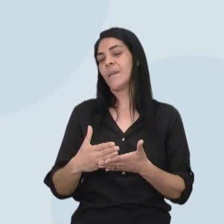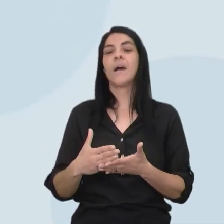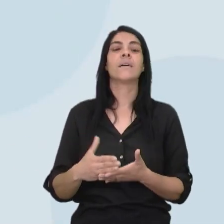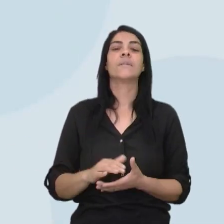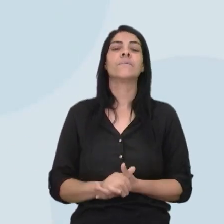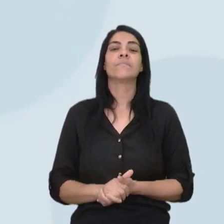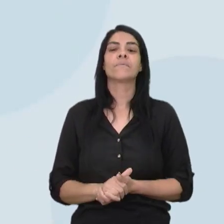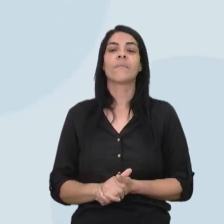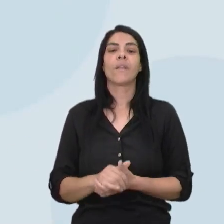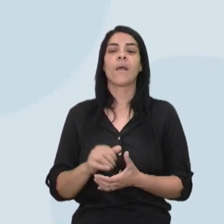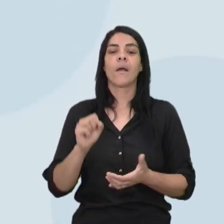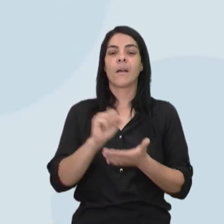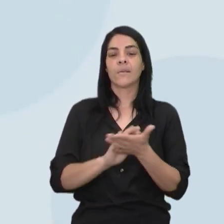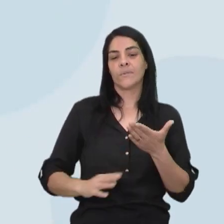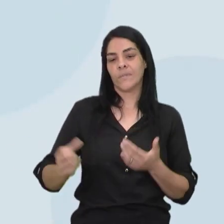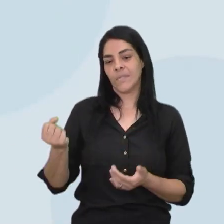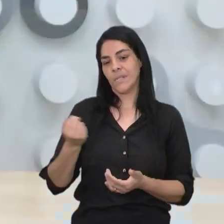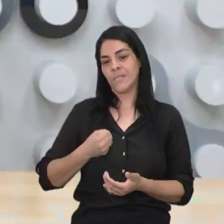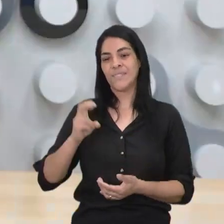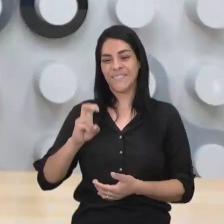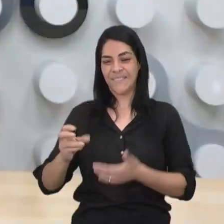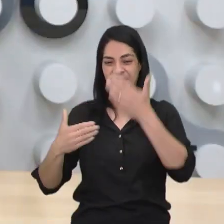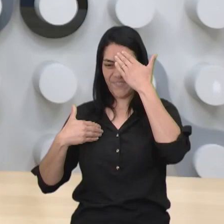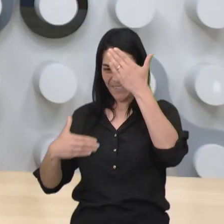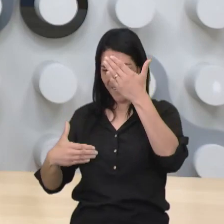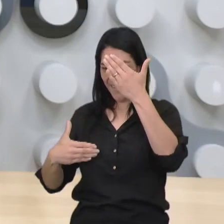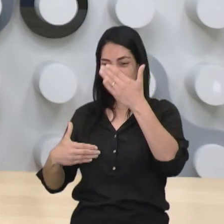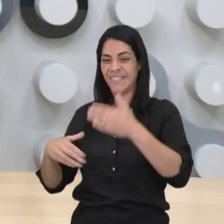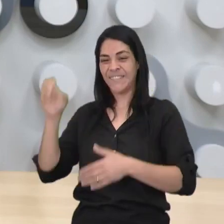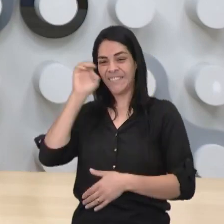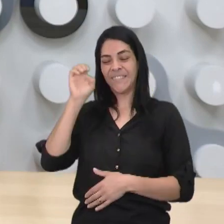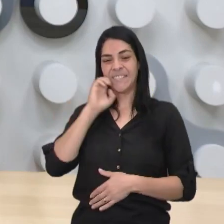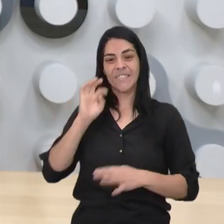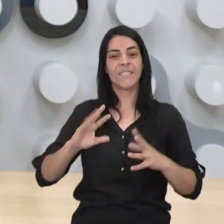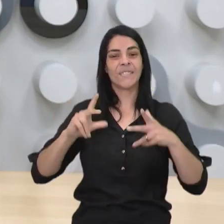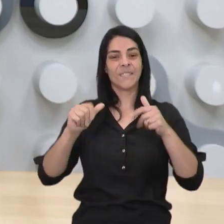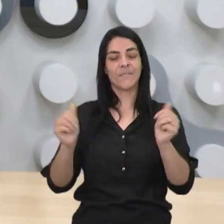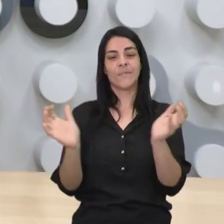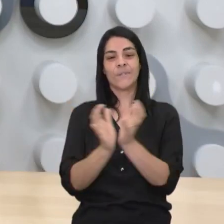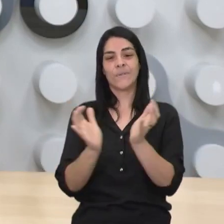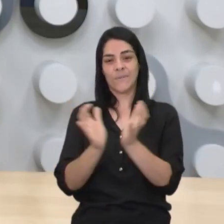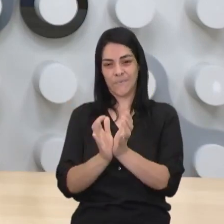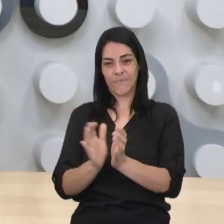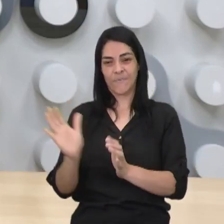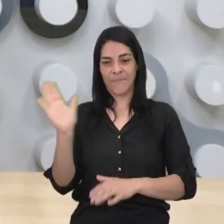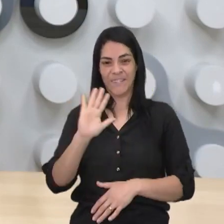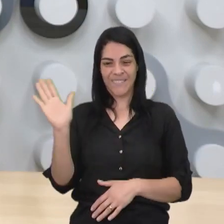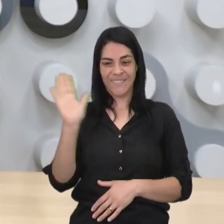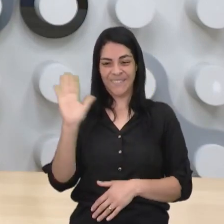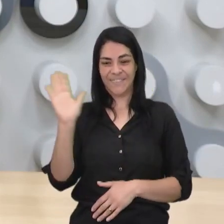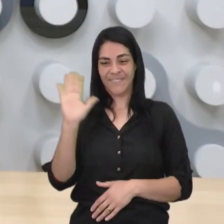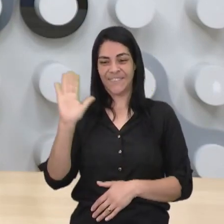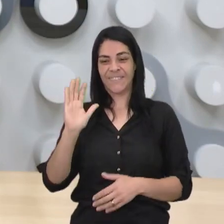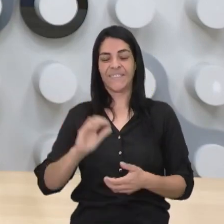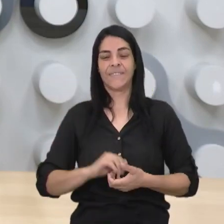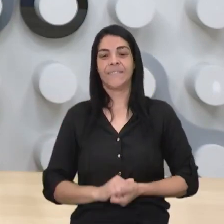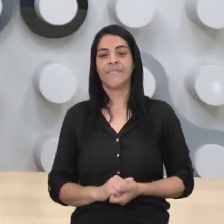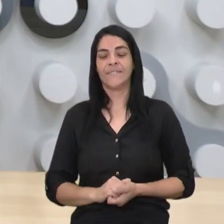esqueçam de avaliar a nossa aula. Obrigada, Elisângela. Obrigada a toda essa equipe e até mais. Tchau, tchau.